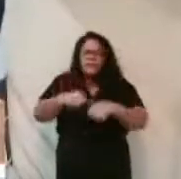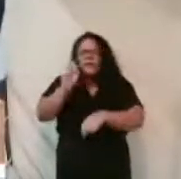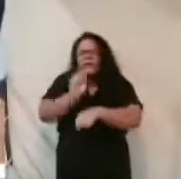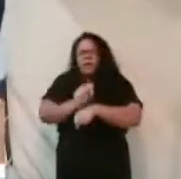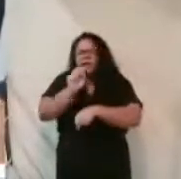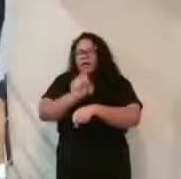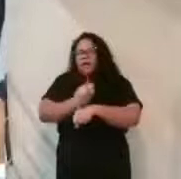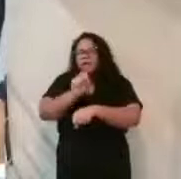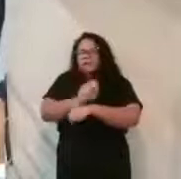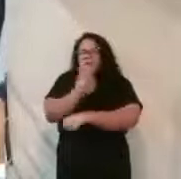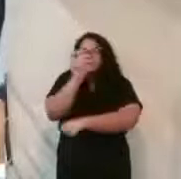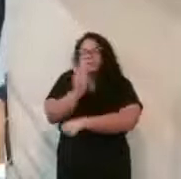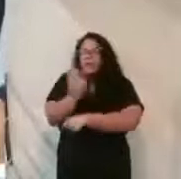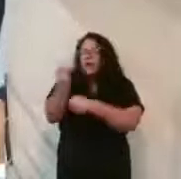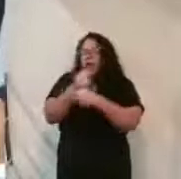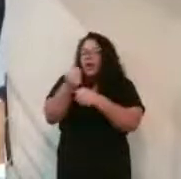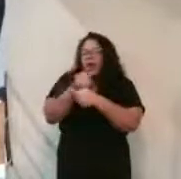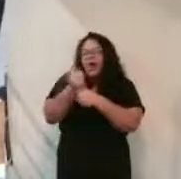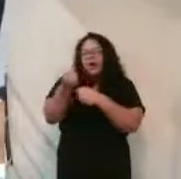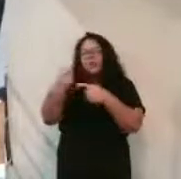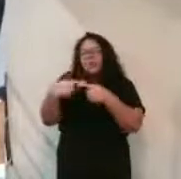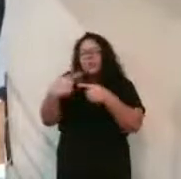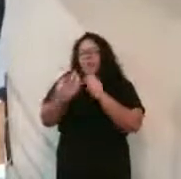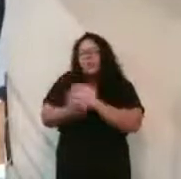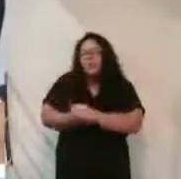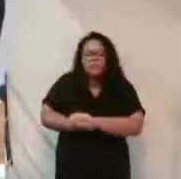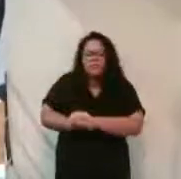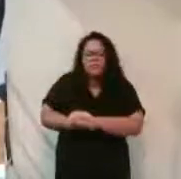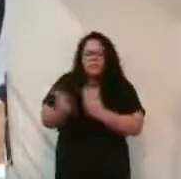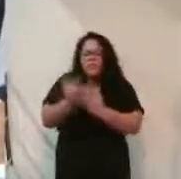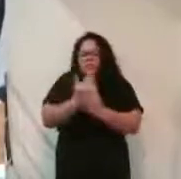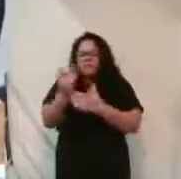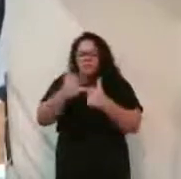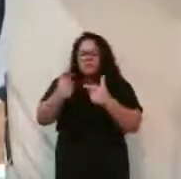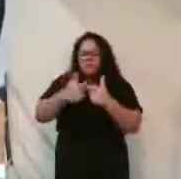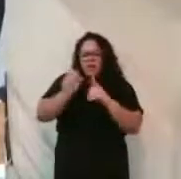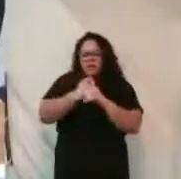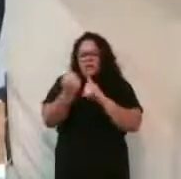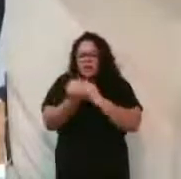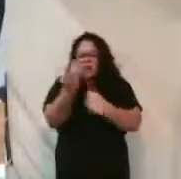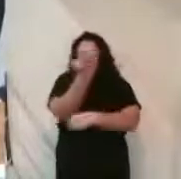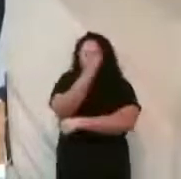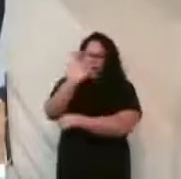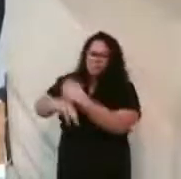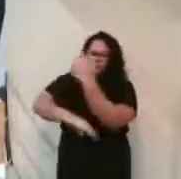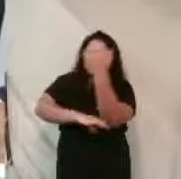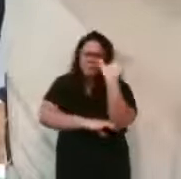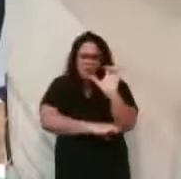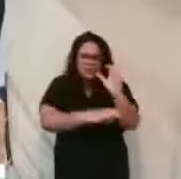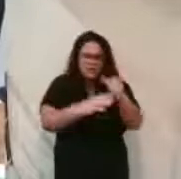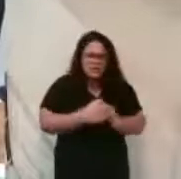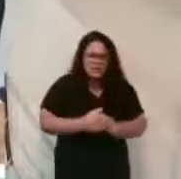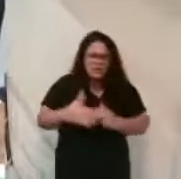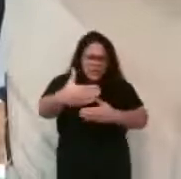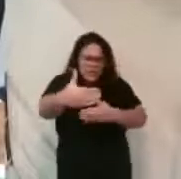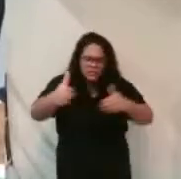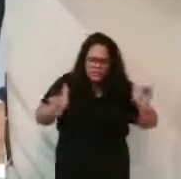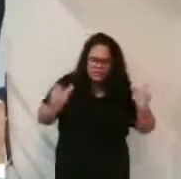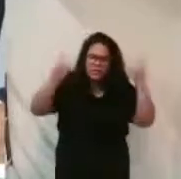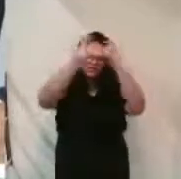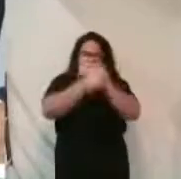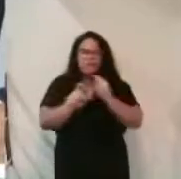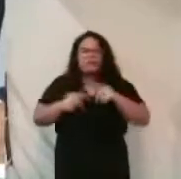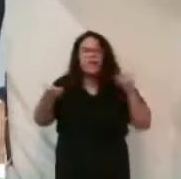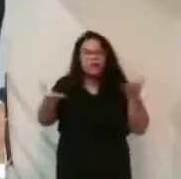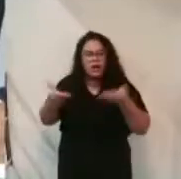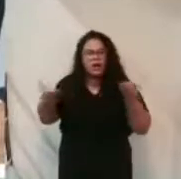tamanho da área, as questões ambientais, sociais. Isso dificultava muito. Com o RAS, a gente conseguiu licenciar um